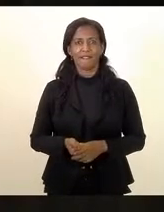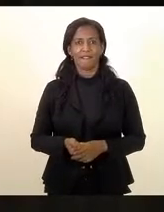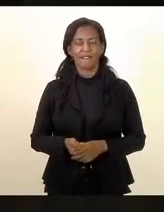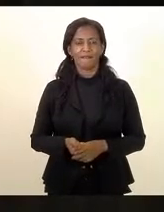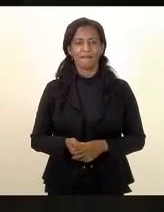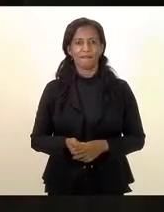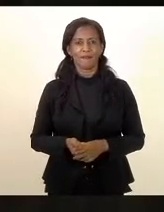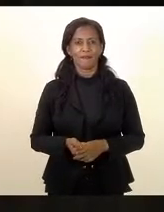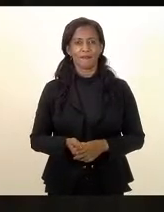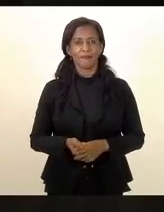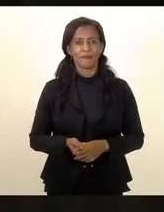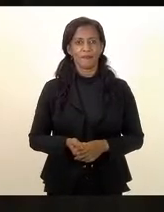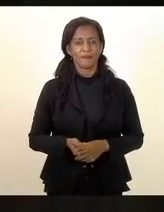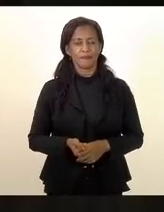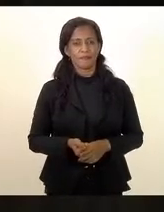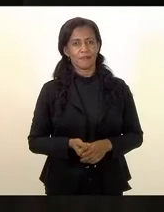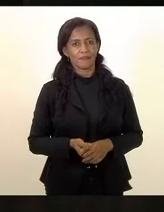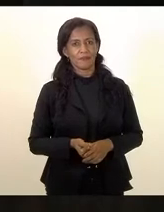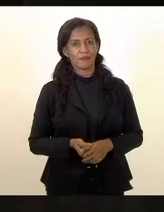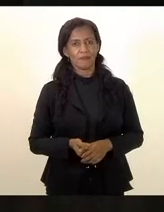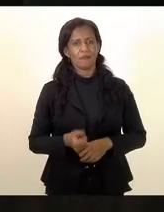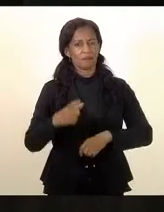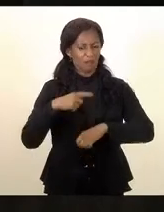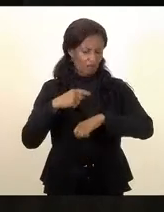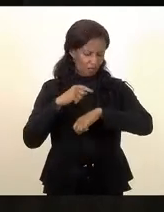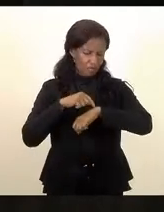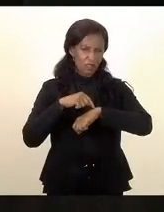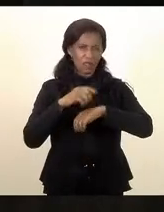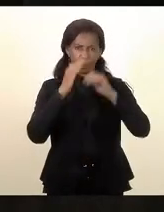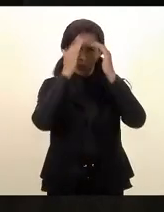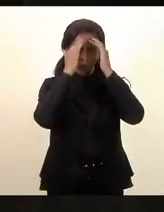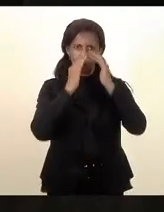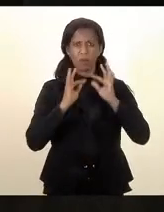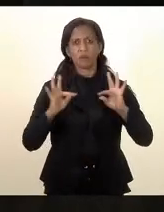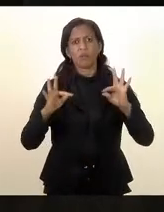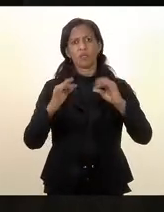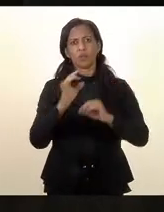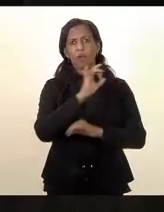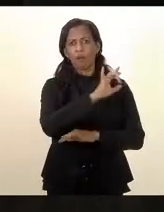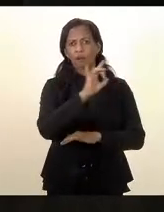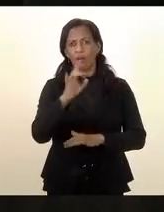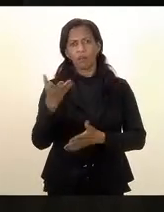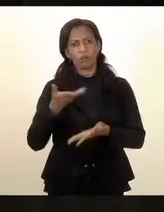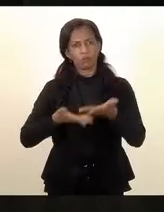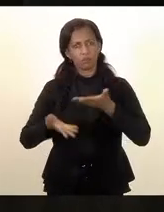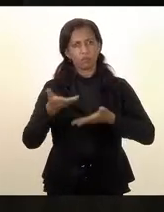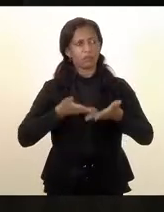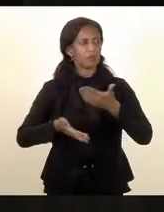palavra para cumprir o tempo regimental para que todos os inscritos possam participar